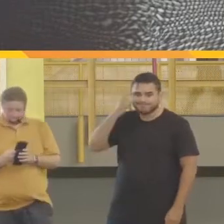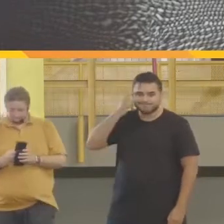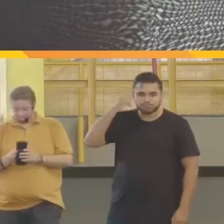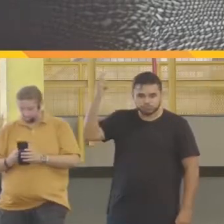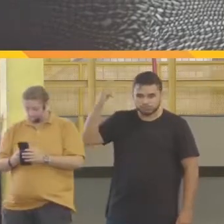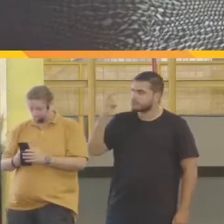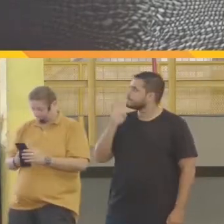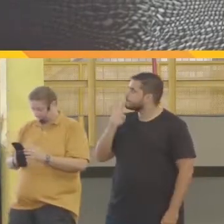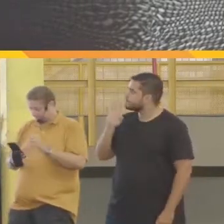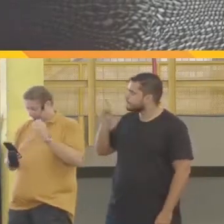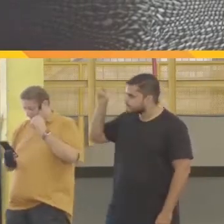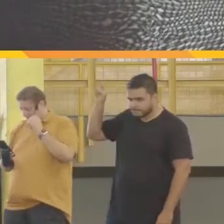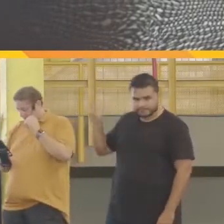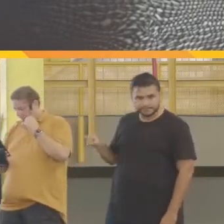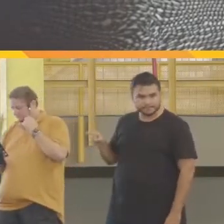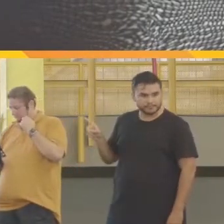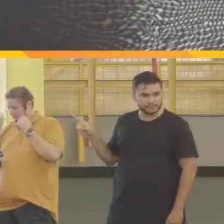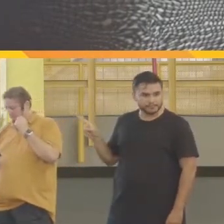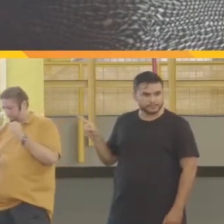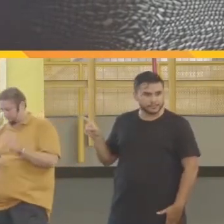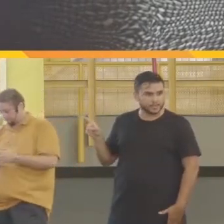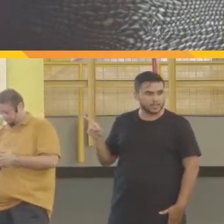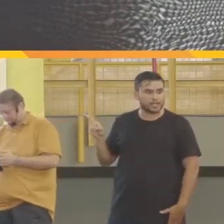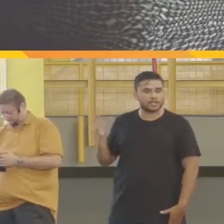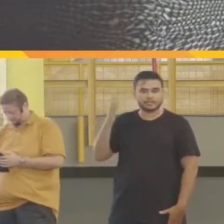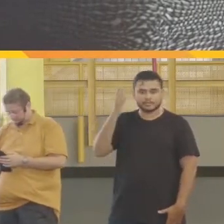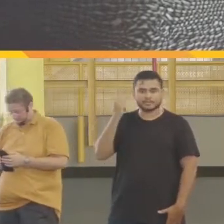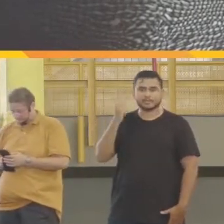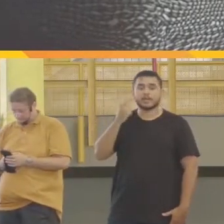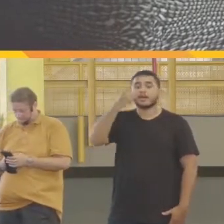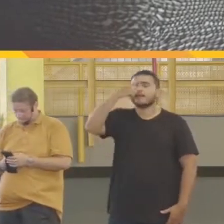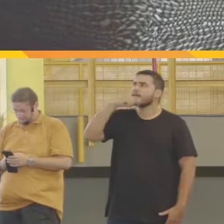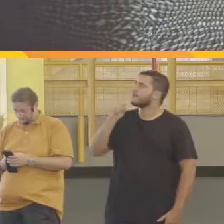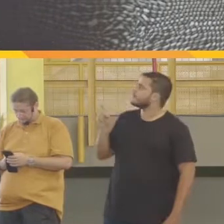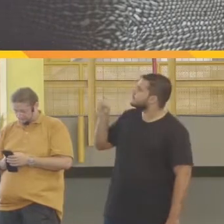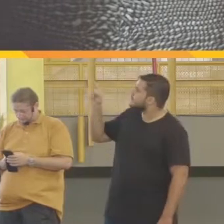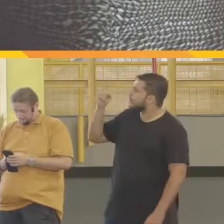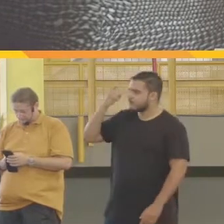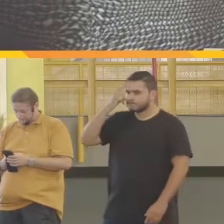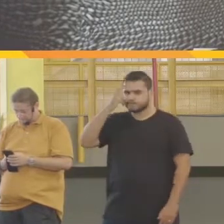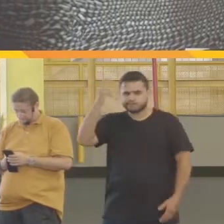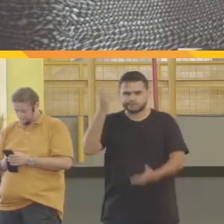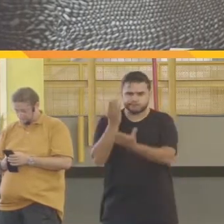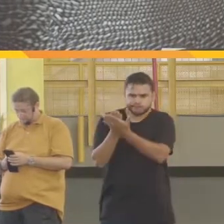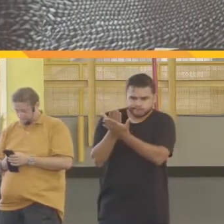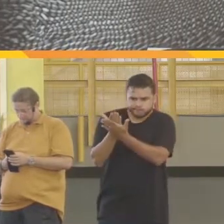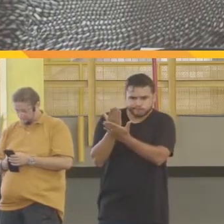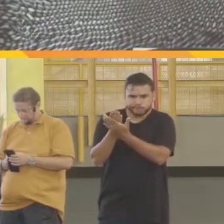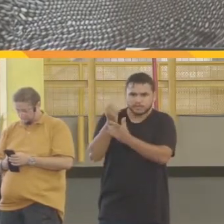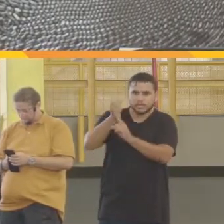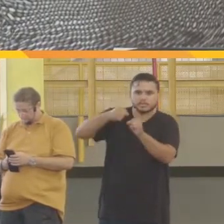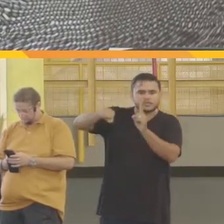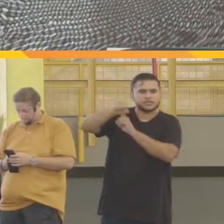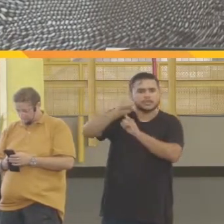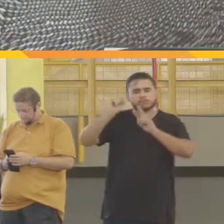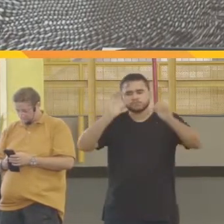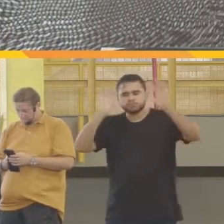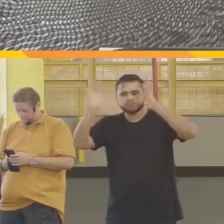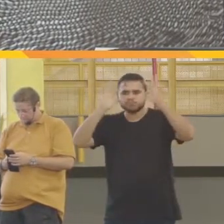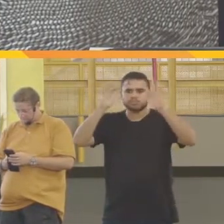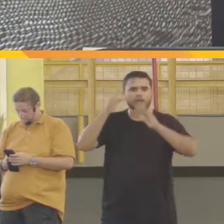pensadores. Quando nós falamos a respeito dos pensadores sociais, quando nós nos referimos àqueles